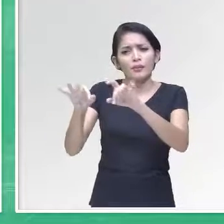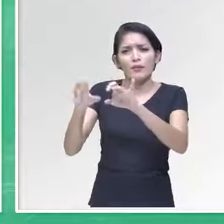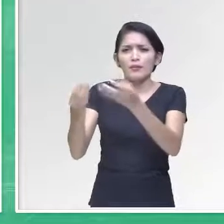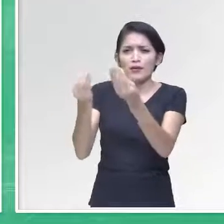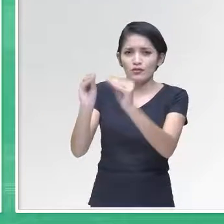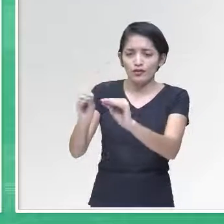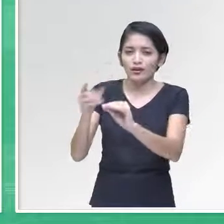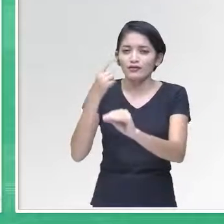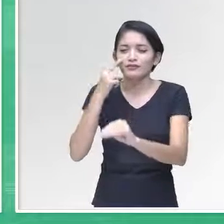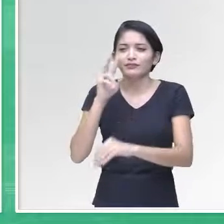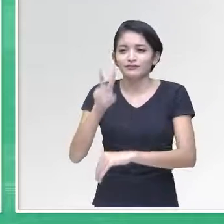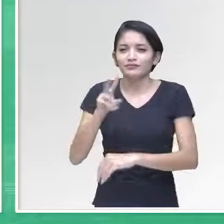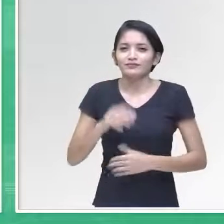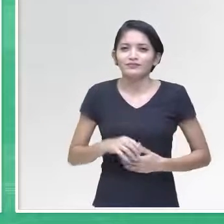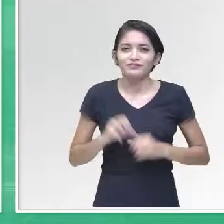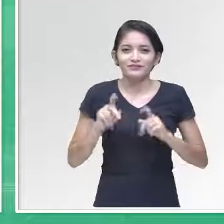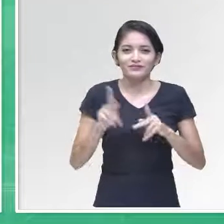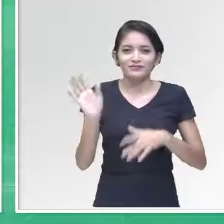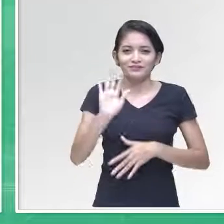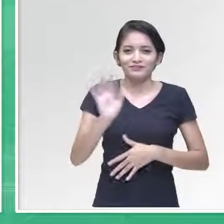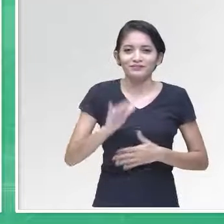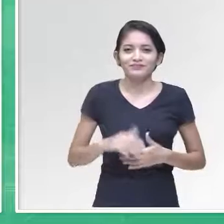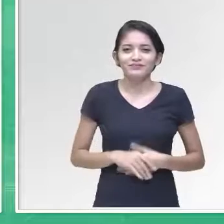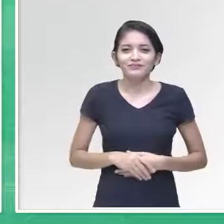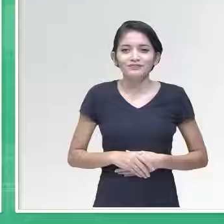ficar ligado daqui, tá bom? Valeu!